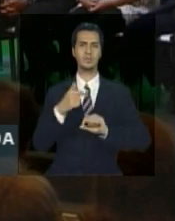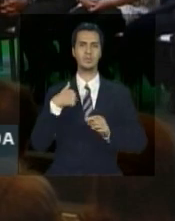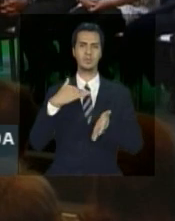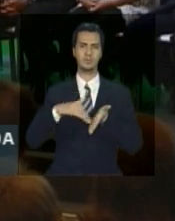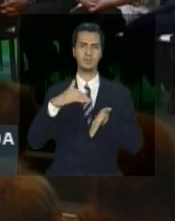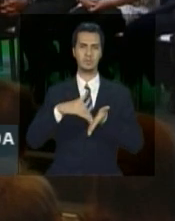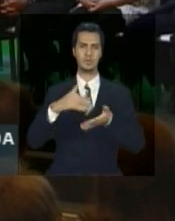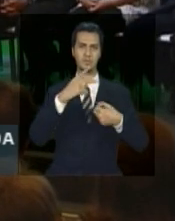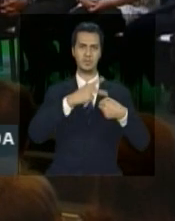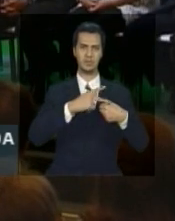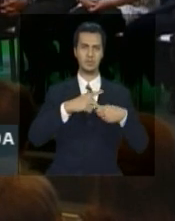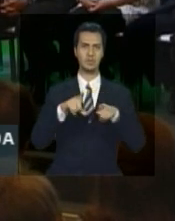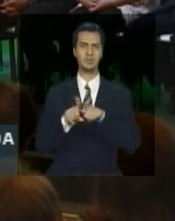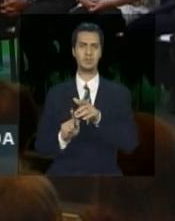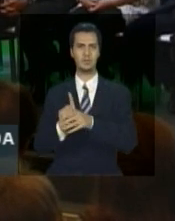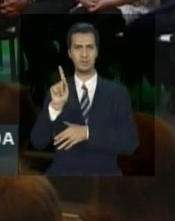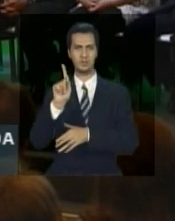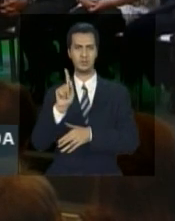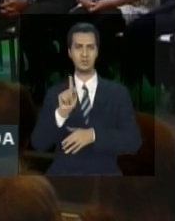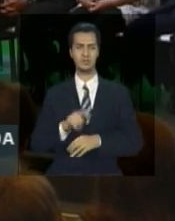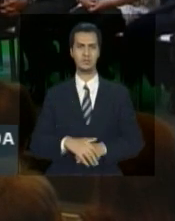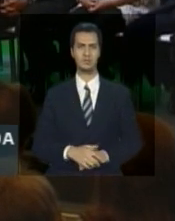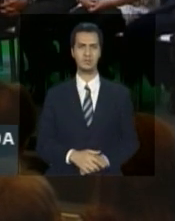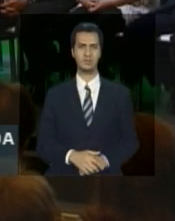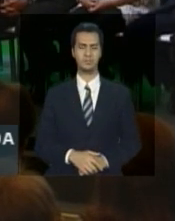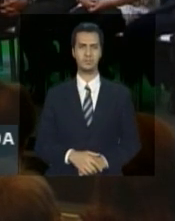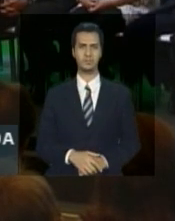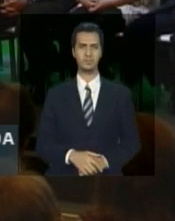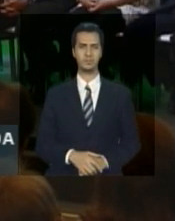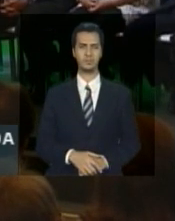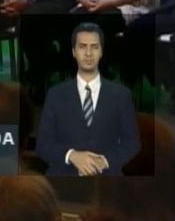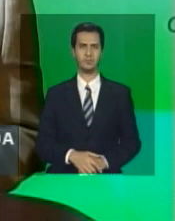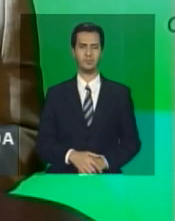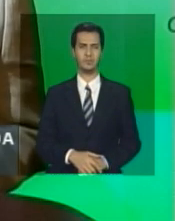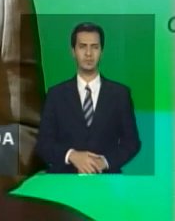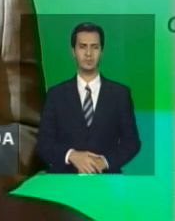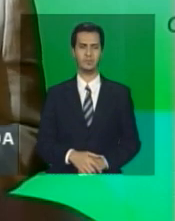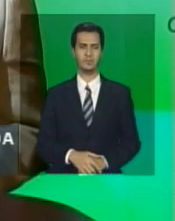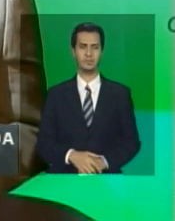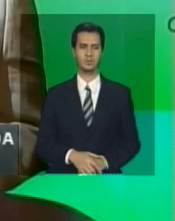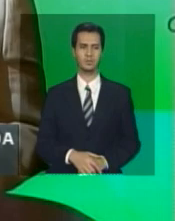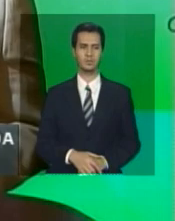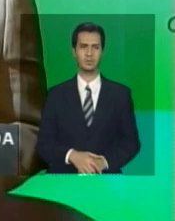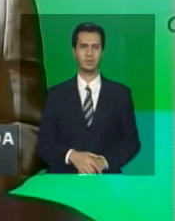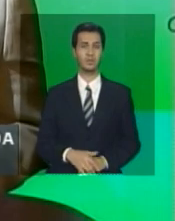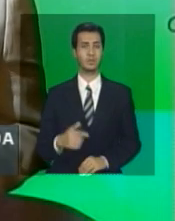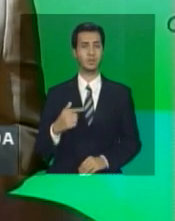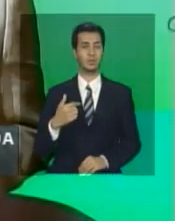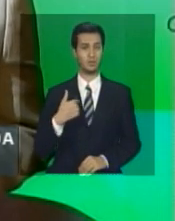secretária de Petróleo e Gás e Combustíveis Renováveis. Posição que despertou,